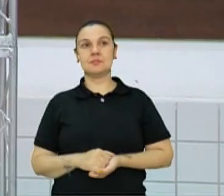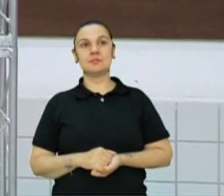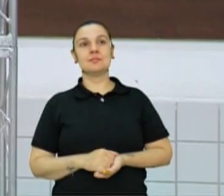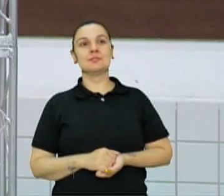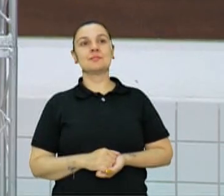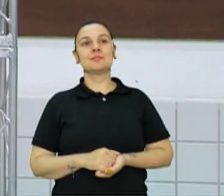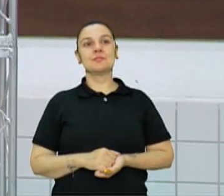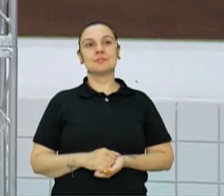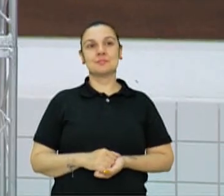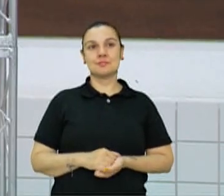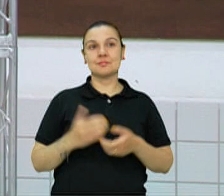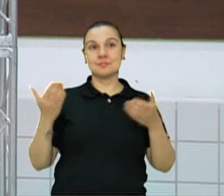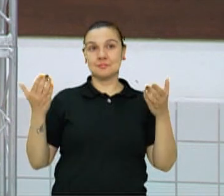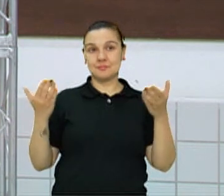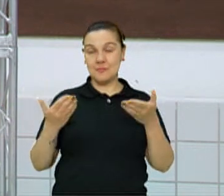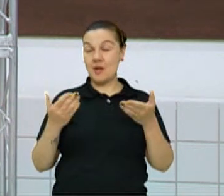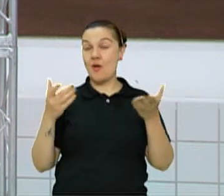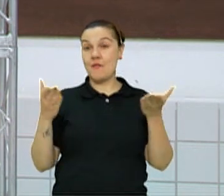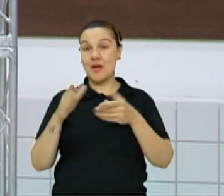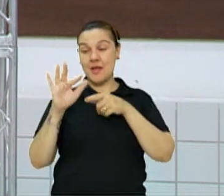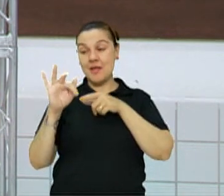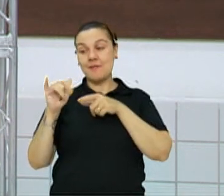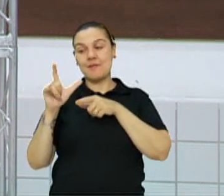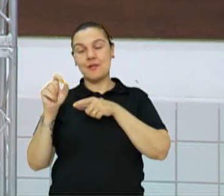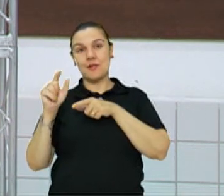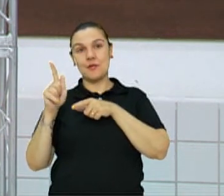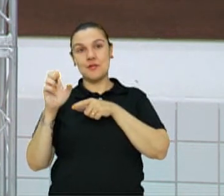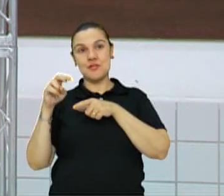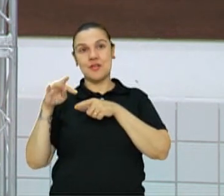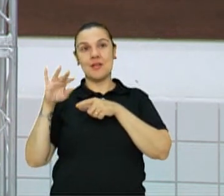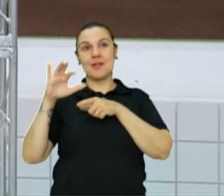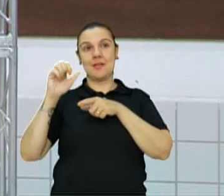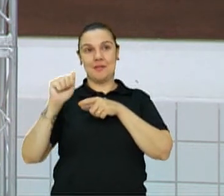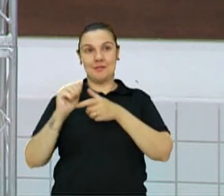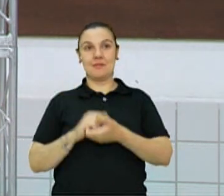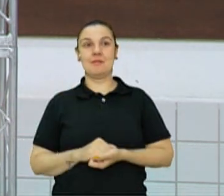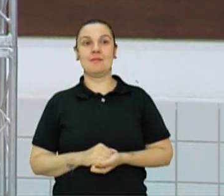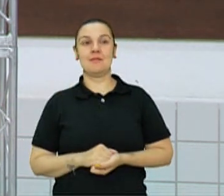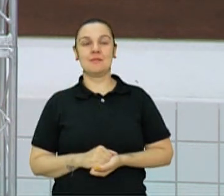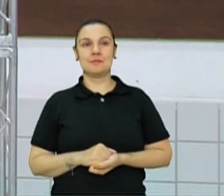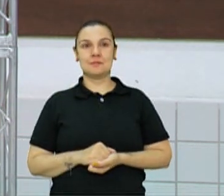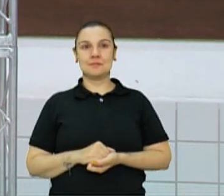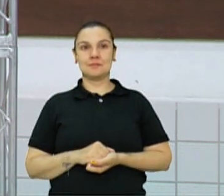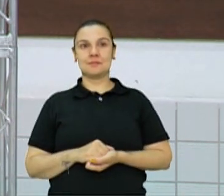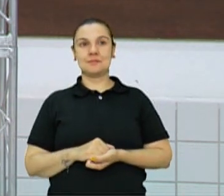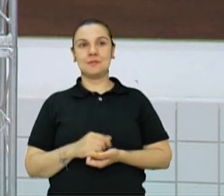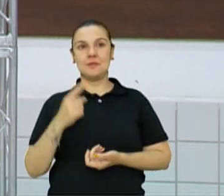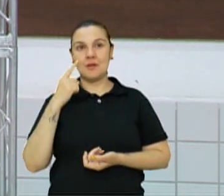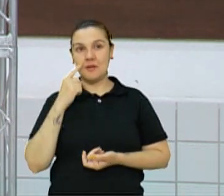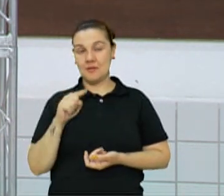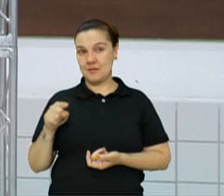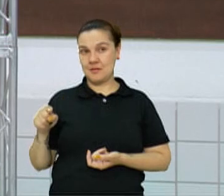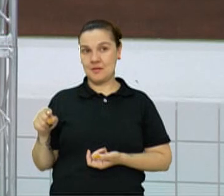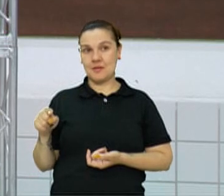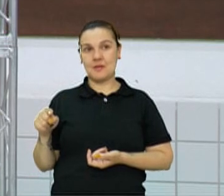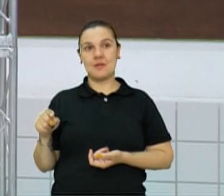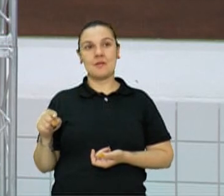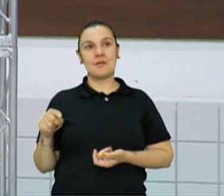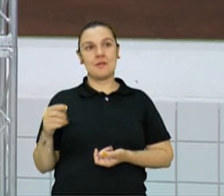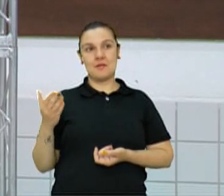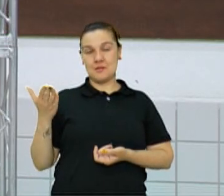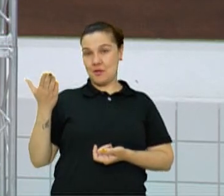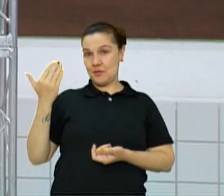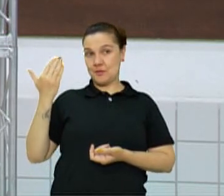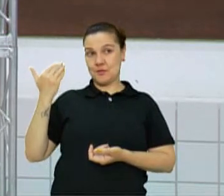vamos interpretar uma filogenia, um cladograma de fato. Notem, aqui eu não coloquei